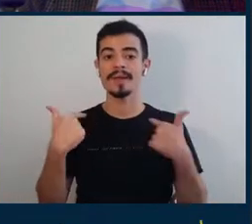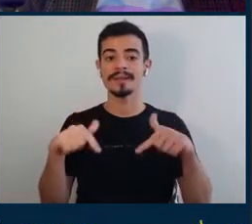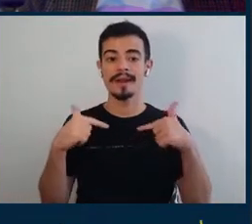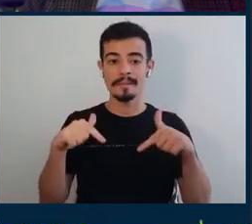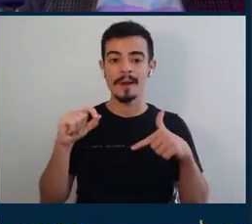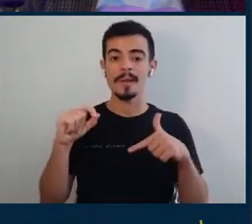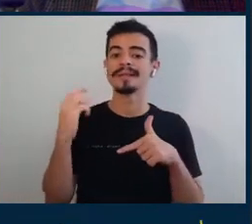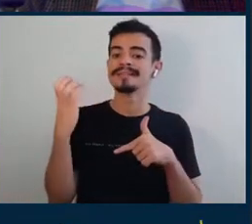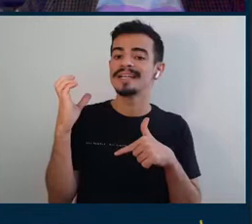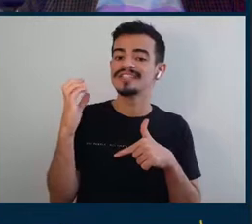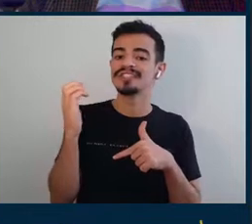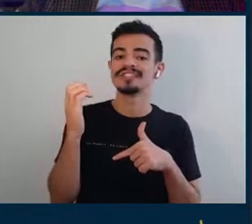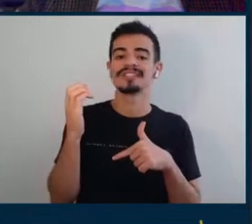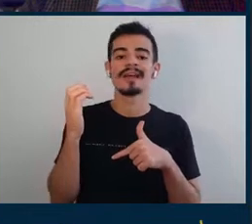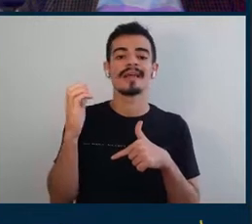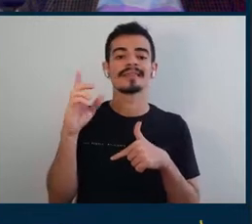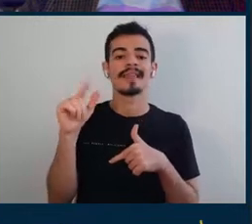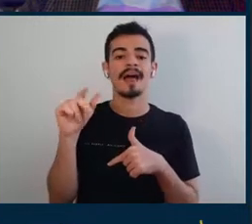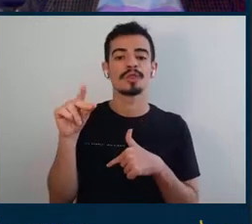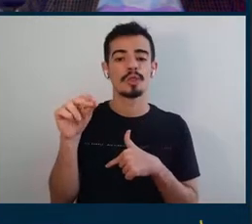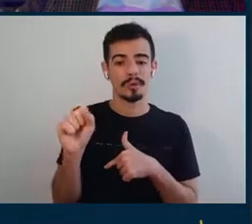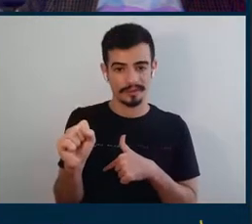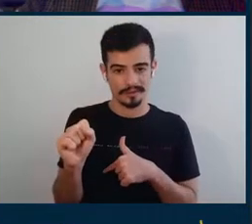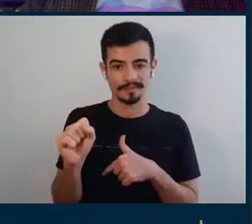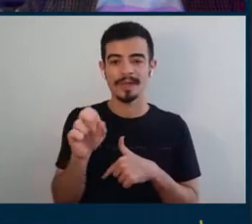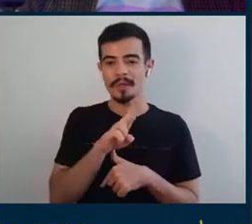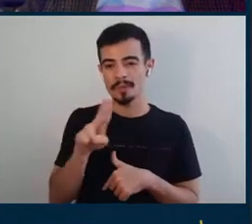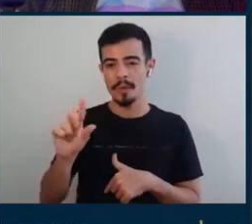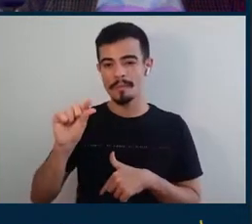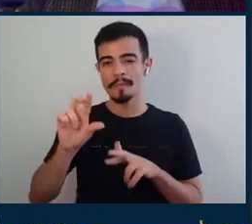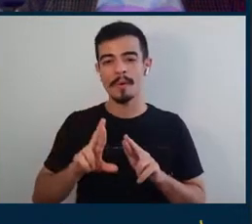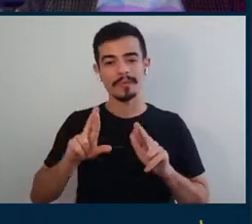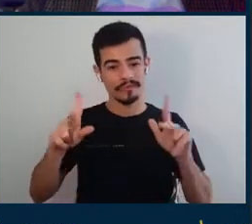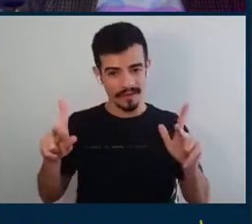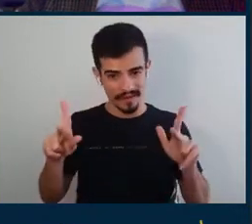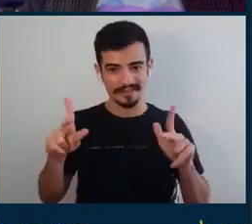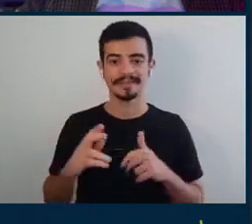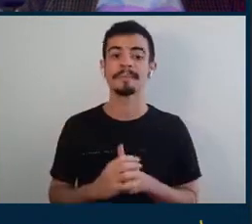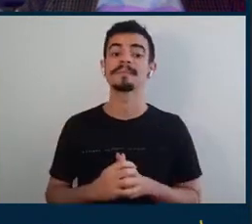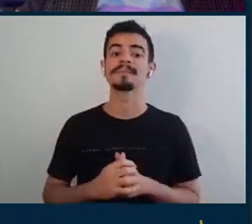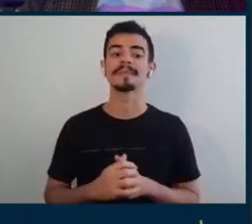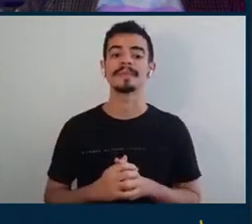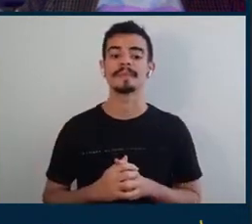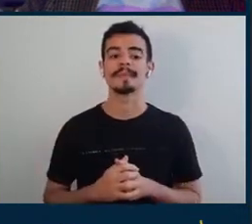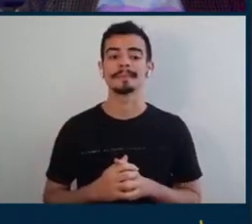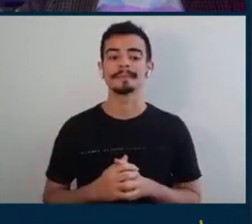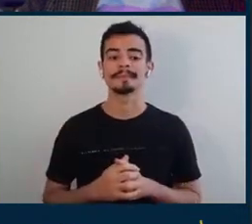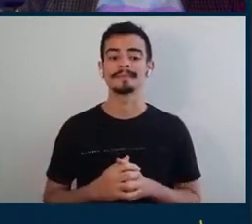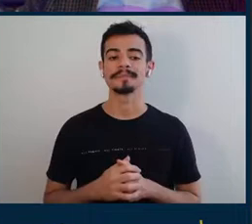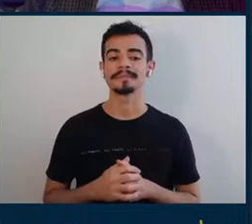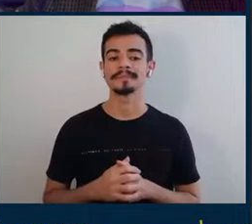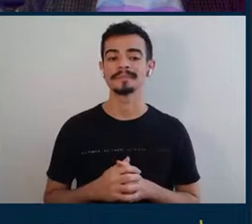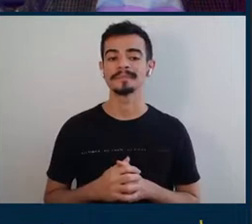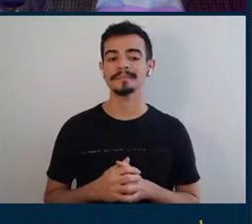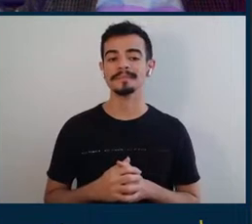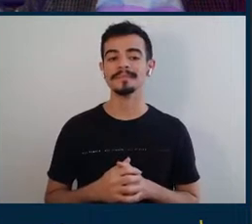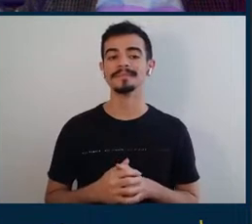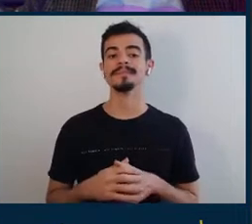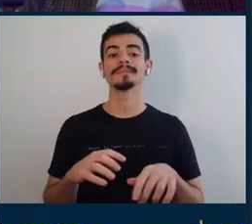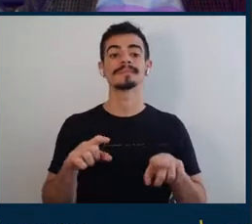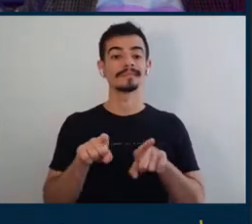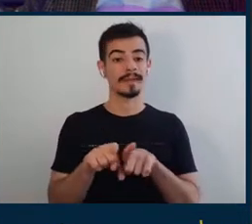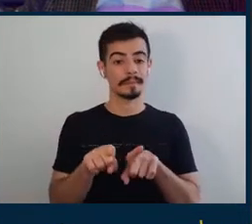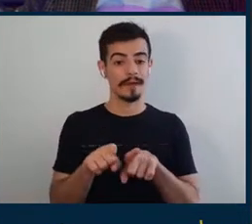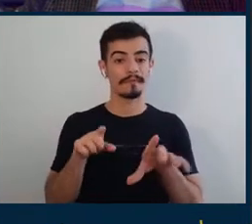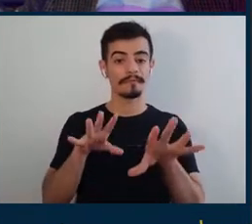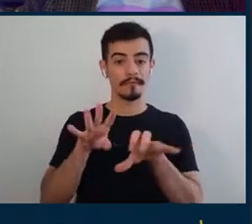O nome é diferente, ele fica Machine Learning Engineer, mas é ciência de dados. Deixa eu ver, formação. Eu sou